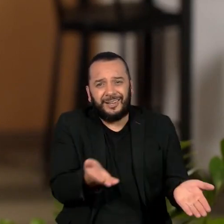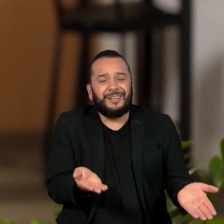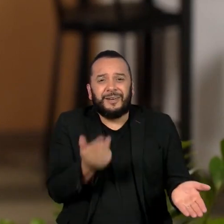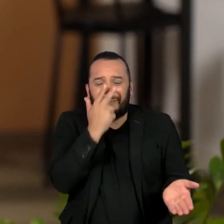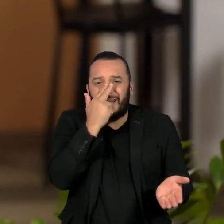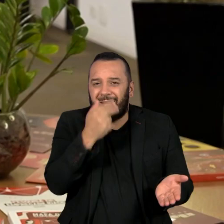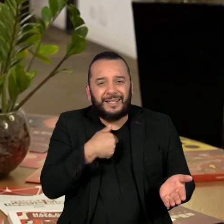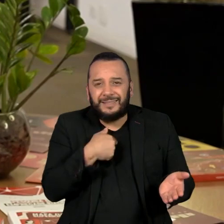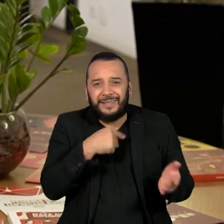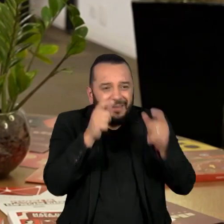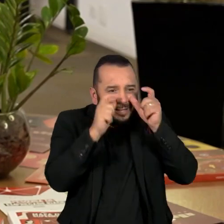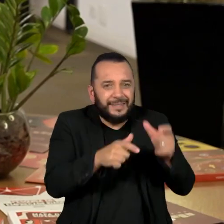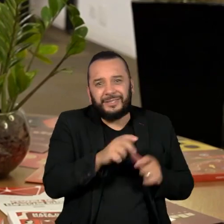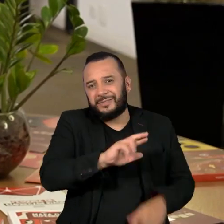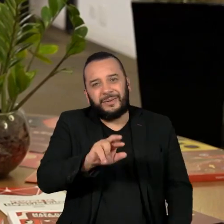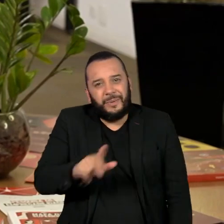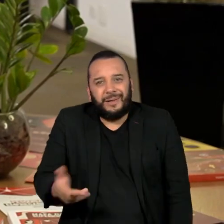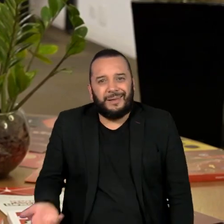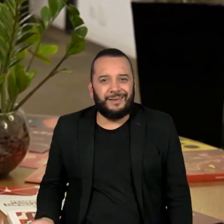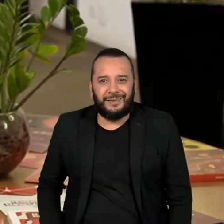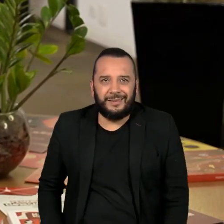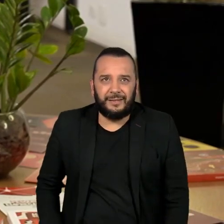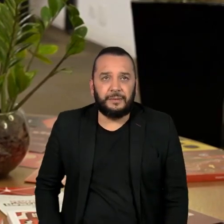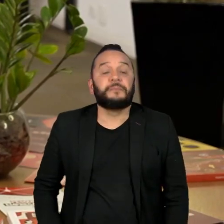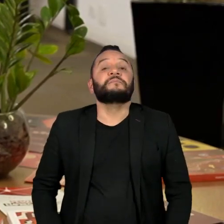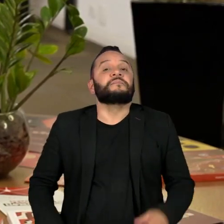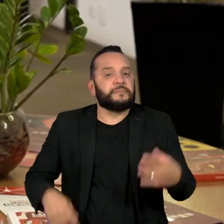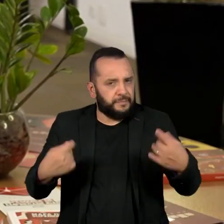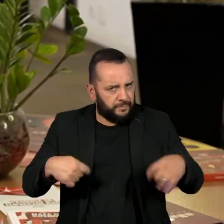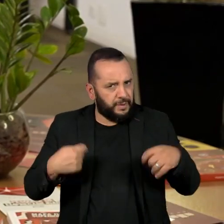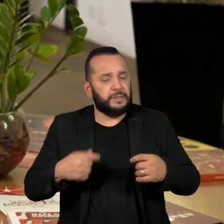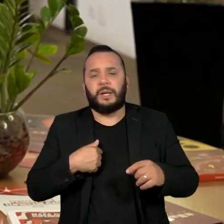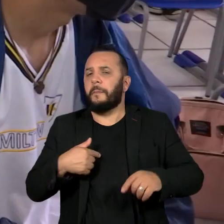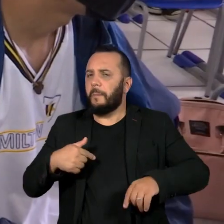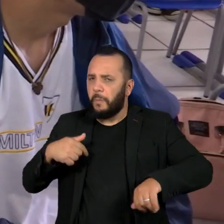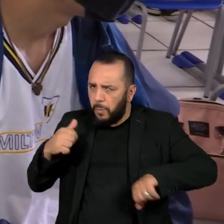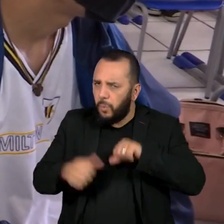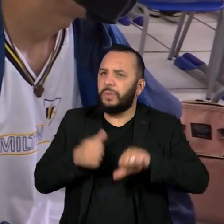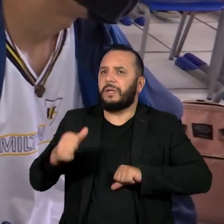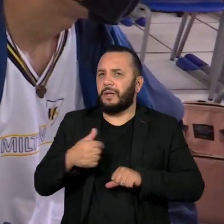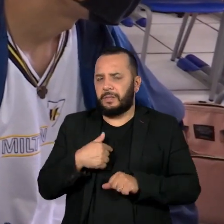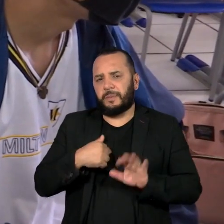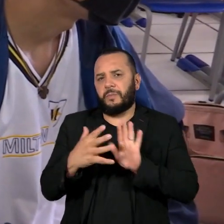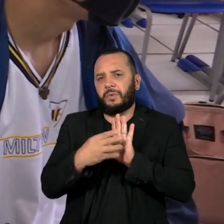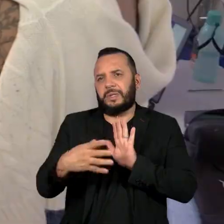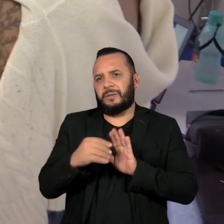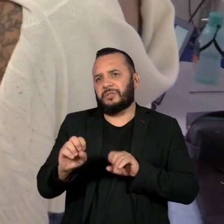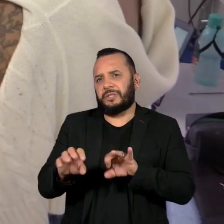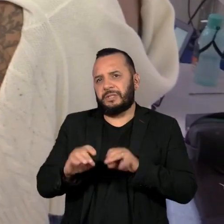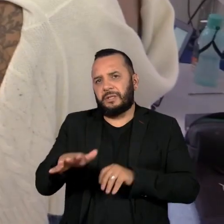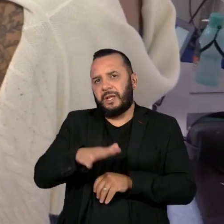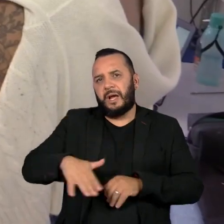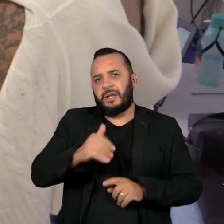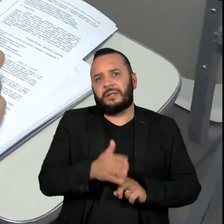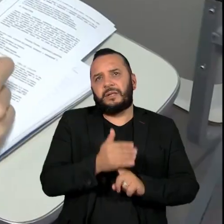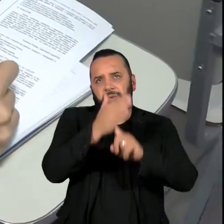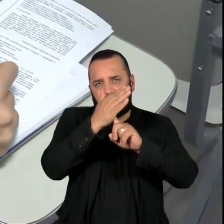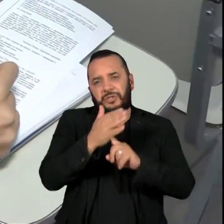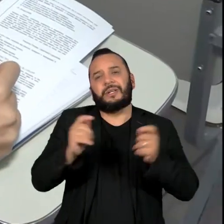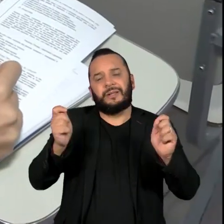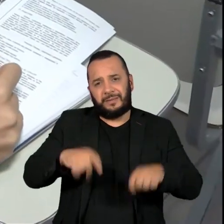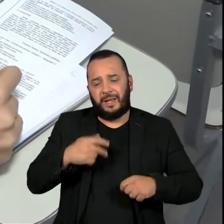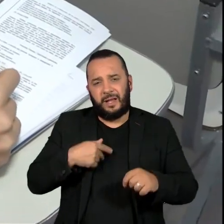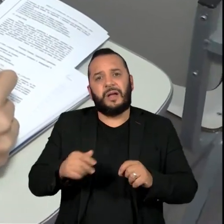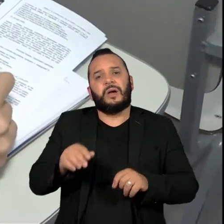desinteressante para o aluno. O diretor do SEMESP defende mudanças no modelo de ensino nos cursos de tecnologia para torná-los